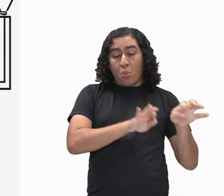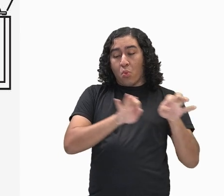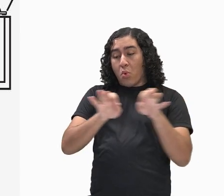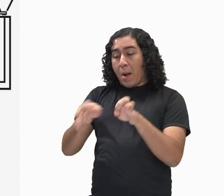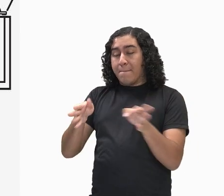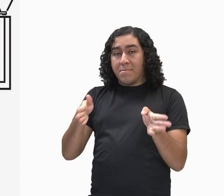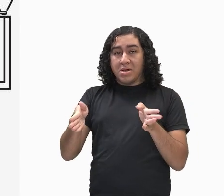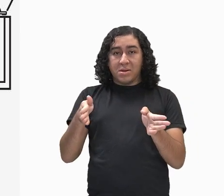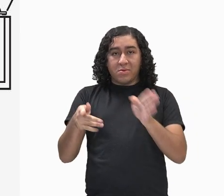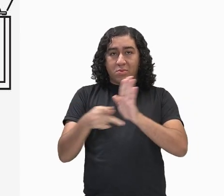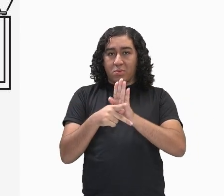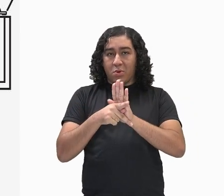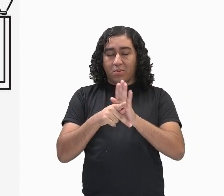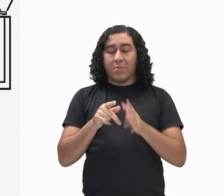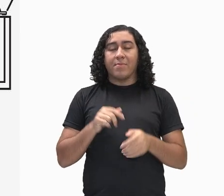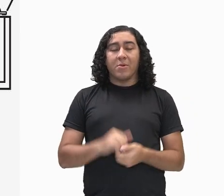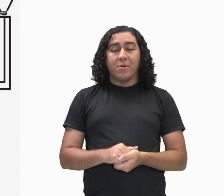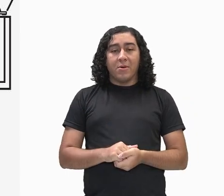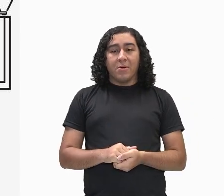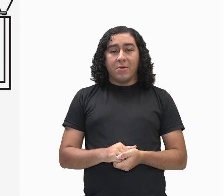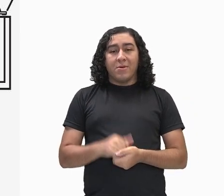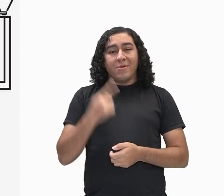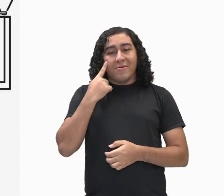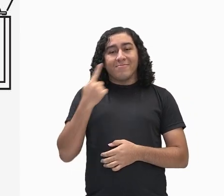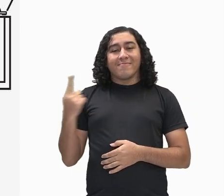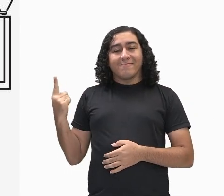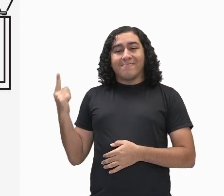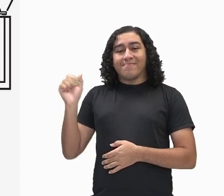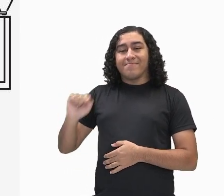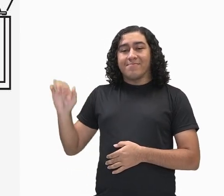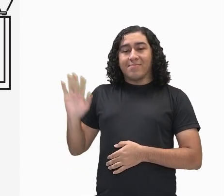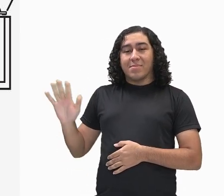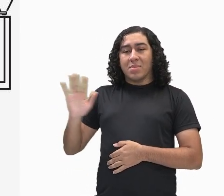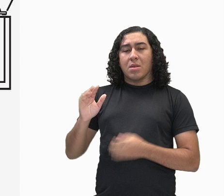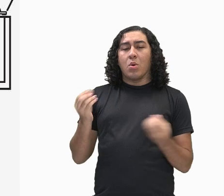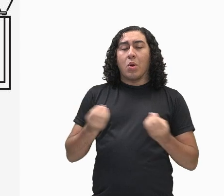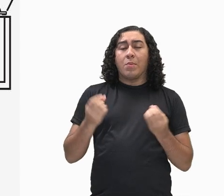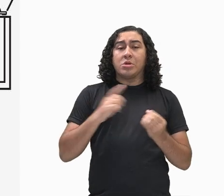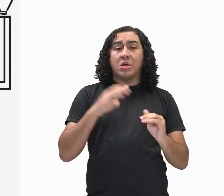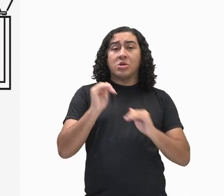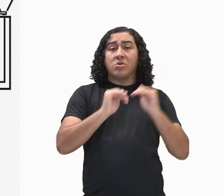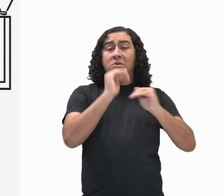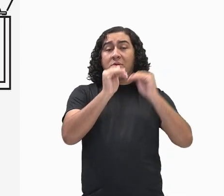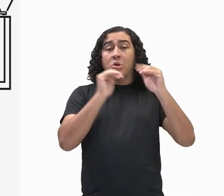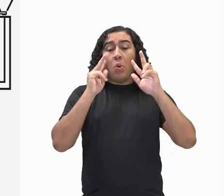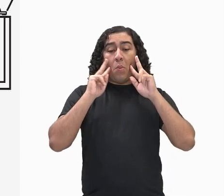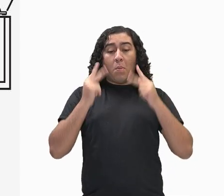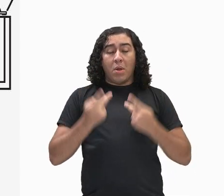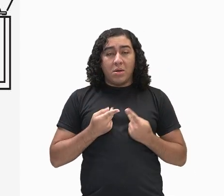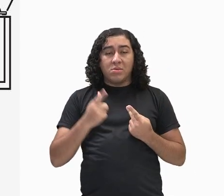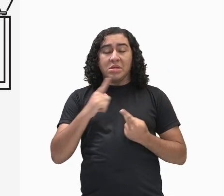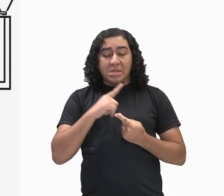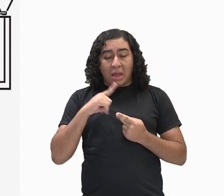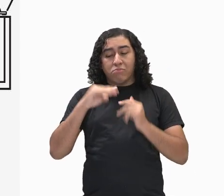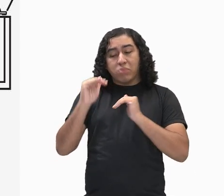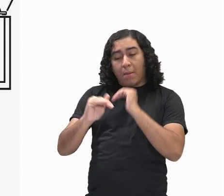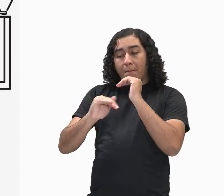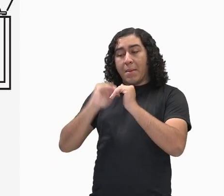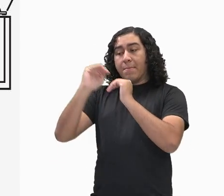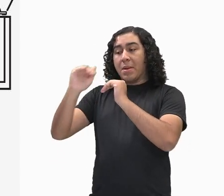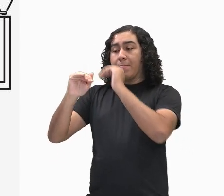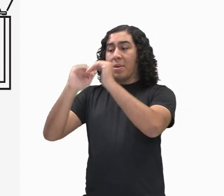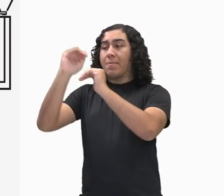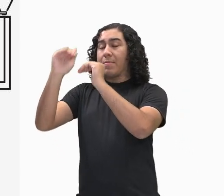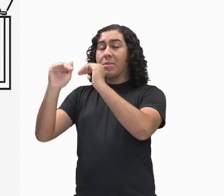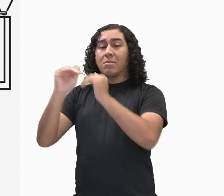período da história. Vocês estão vendo aí a imagem, né? A evolução humana vai acontecendo. E a cada